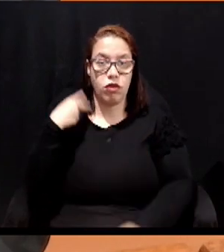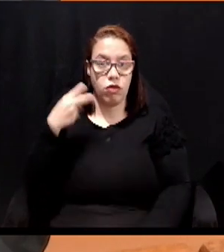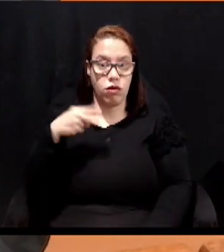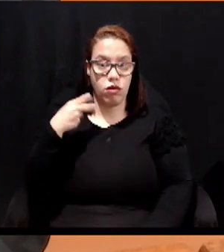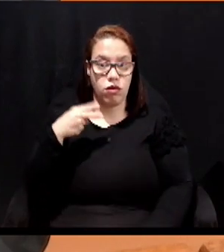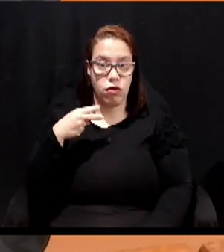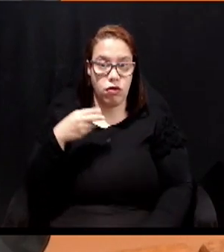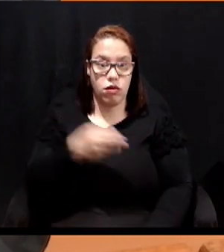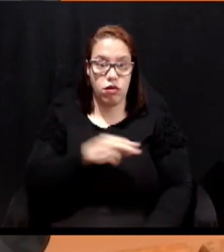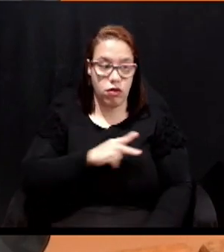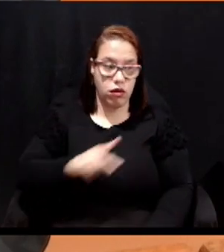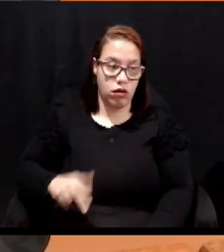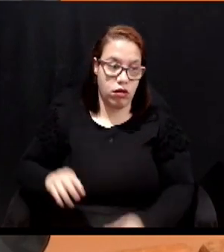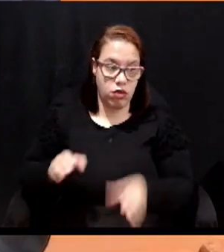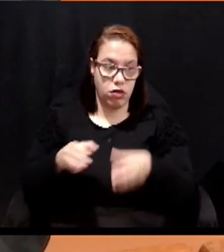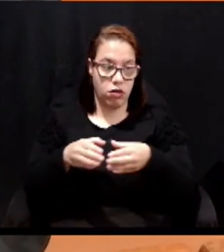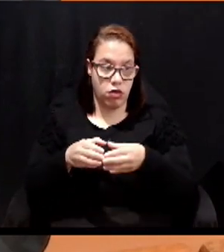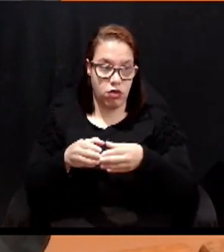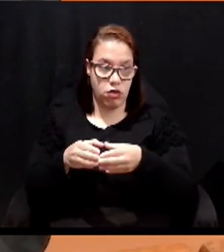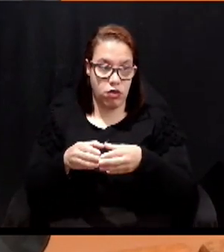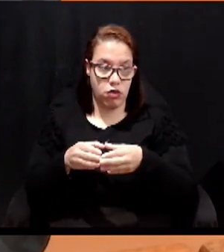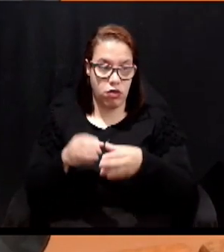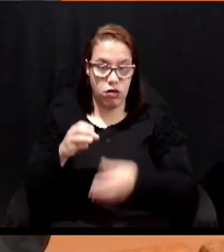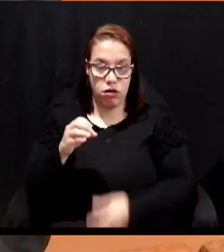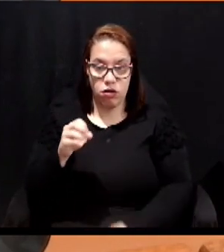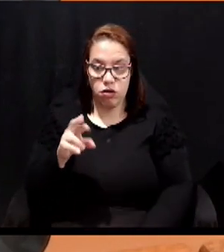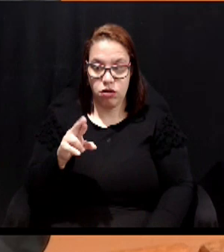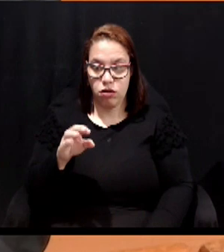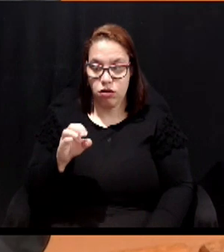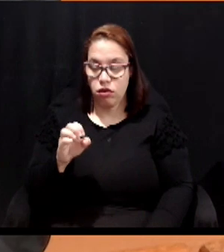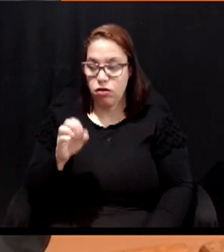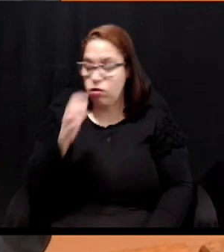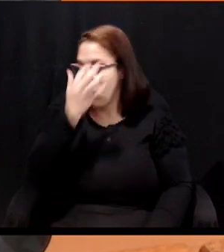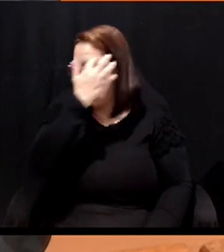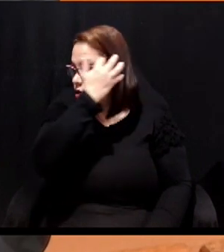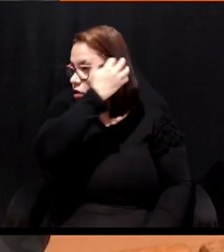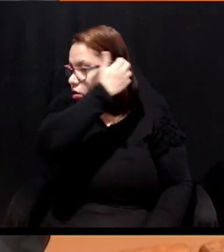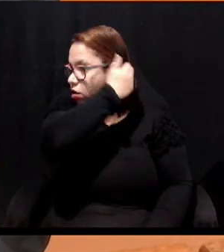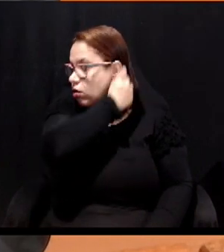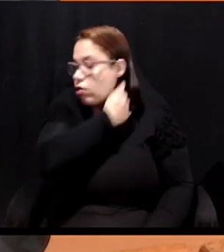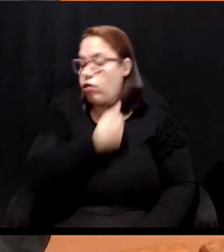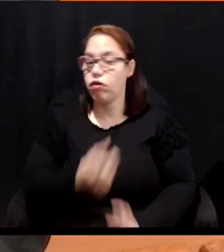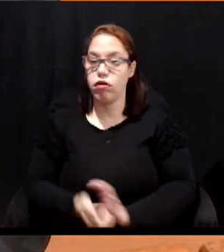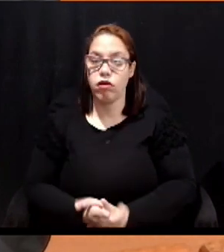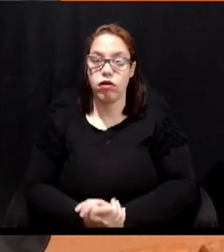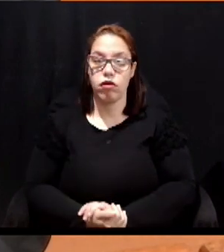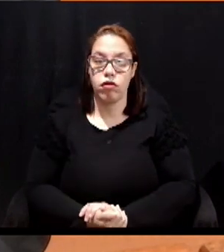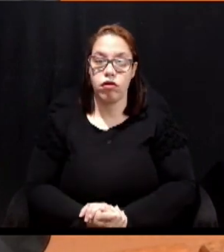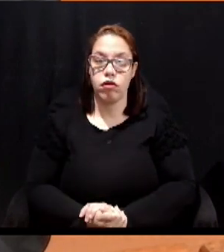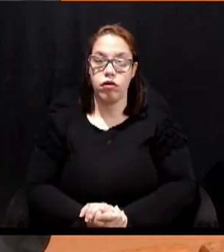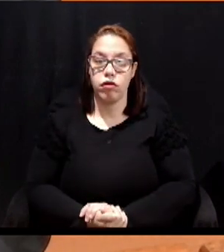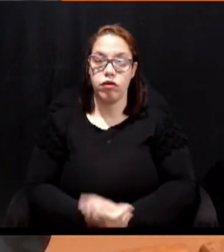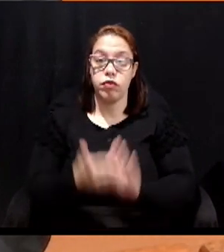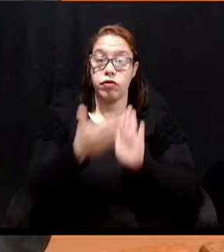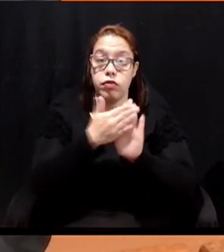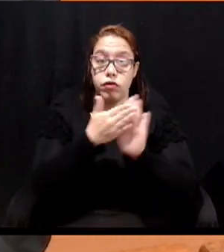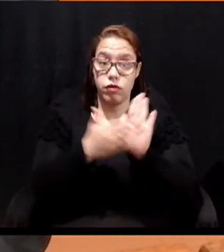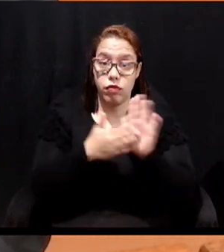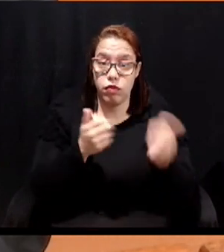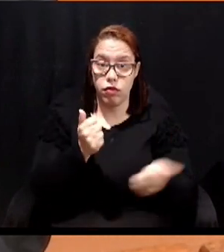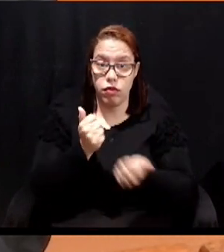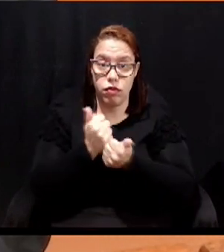da comissão do CORE, né? E a proposta de ter a parceria